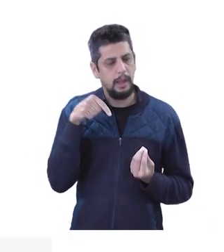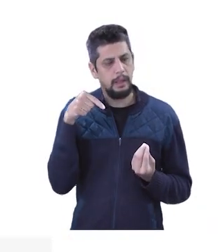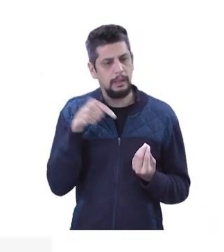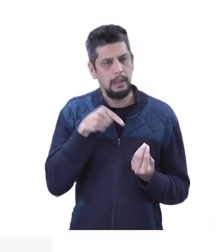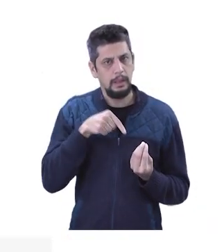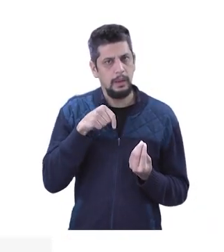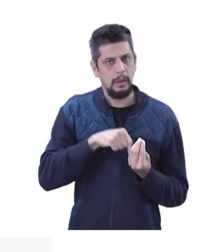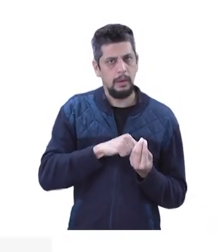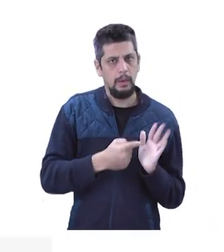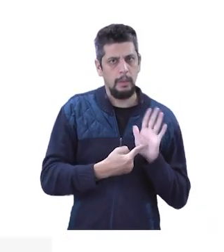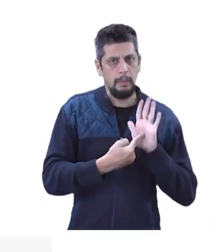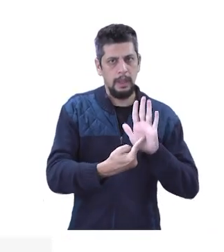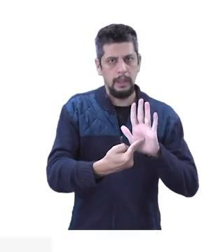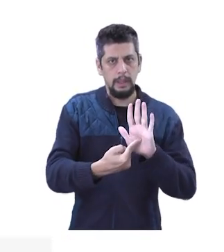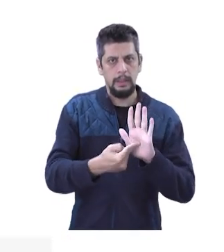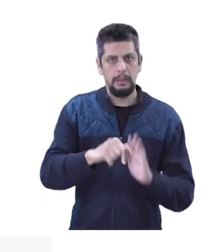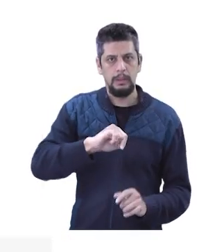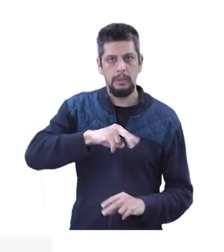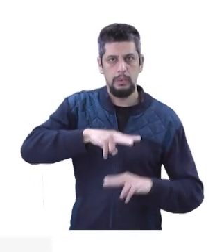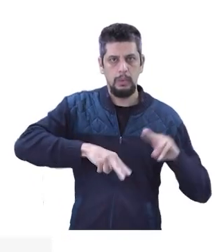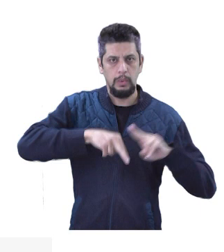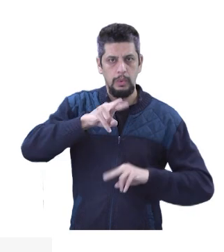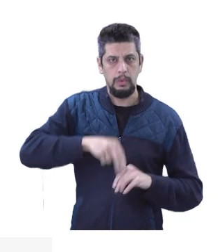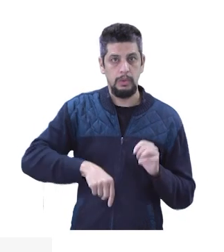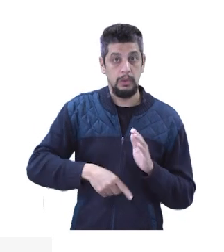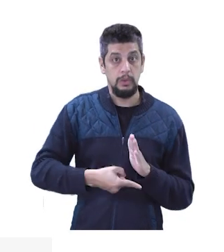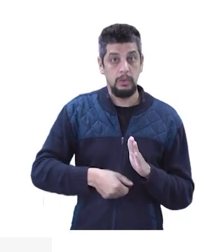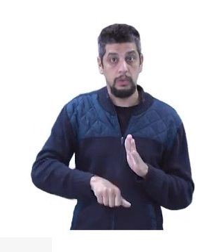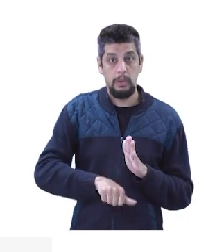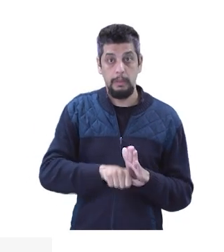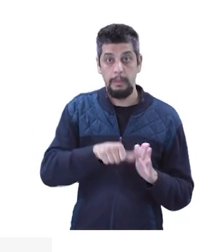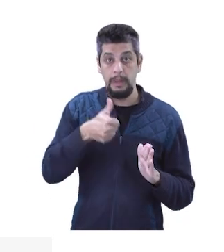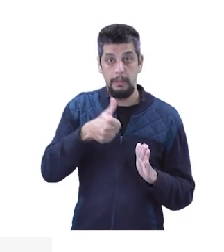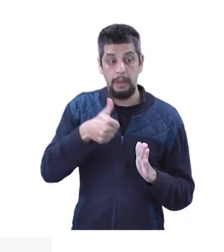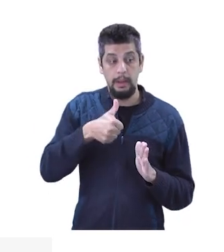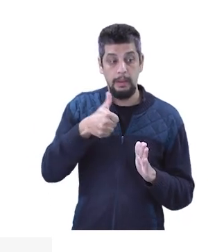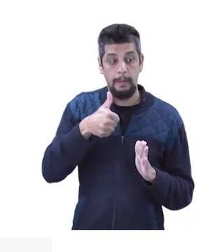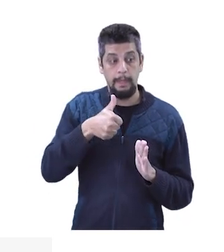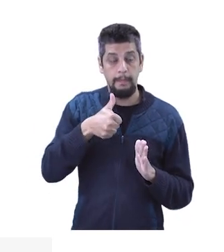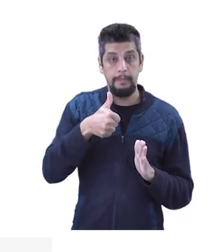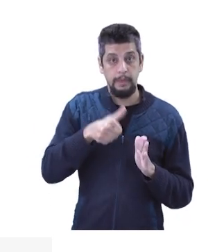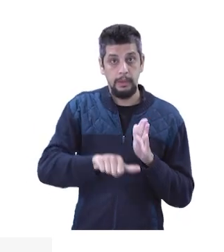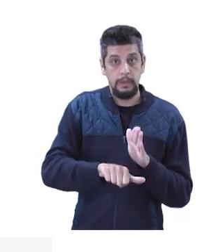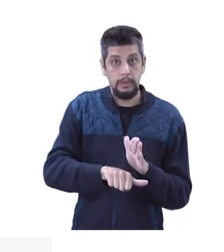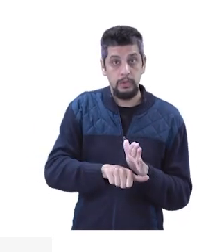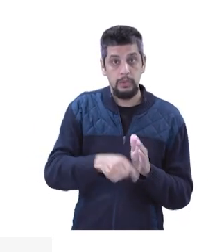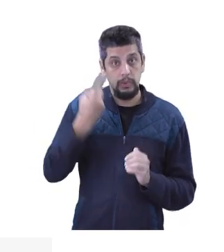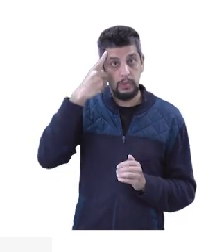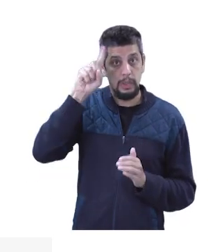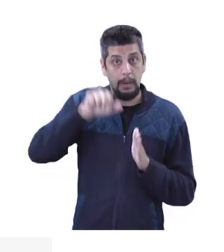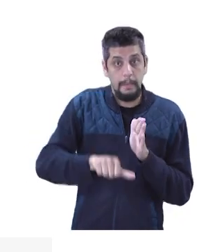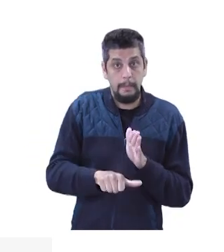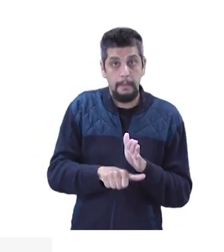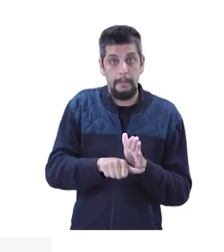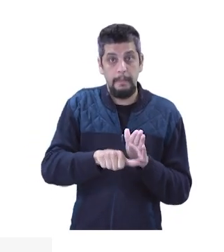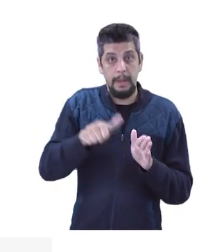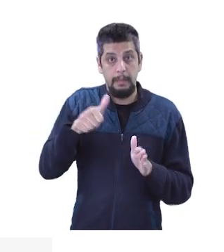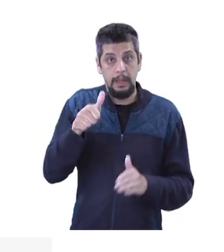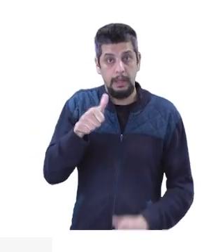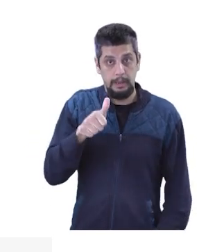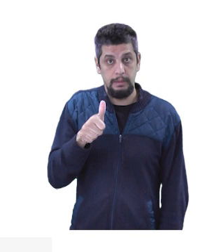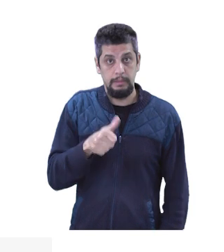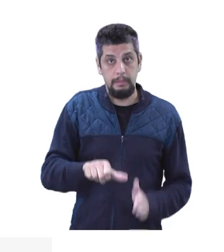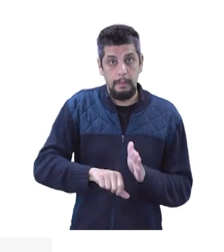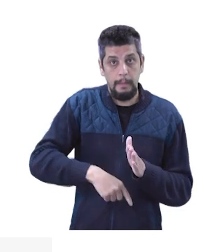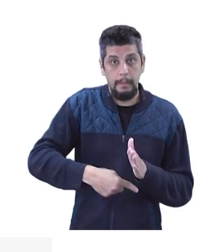vai... Aqui, como a gente está mostrando o calendário do mês de junho, vai do dia 1º, ou dia 1, né? Se a gente